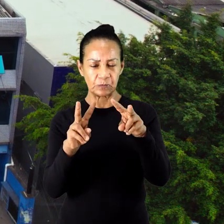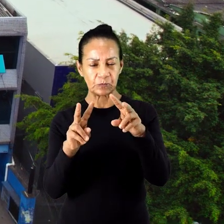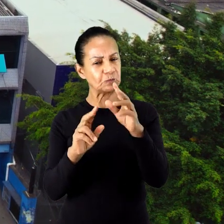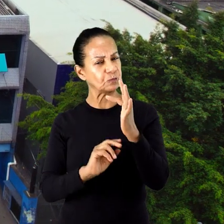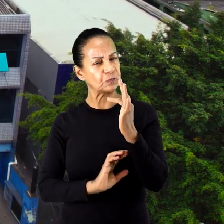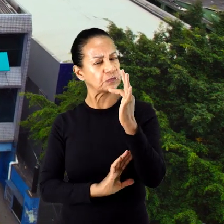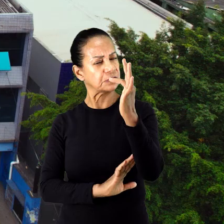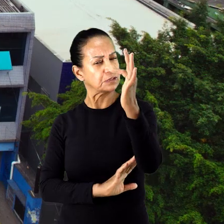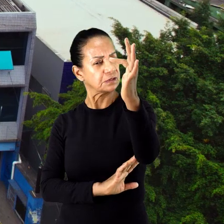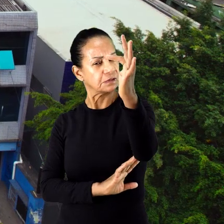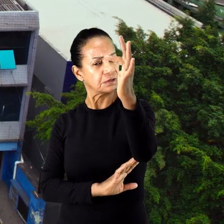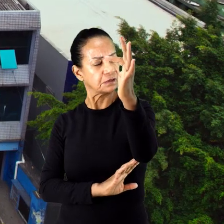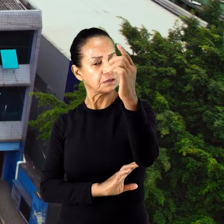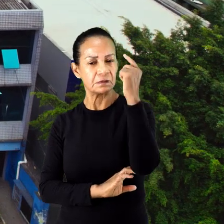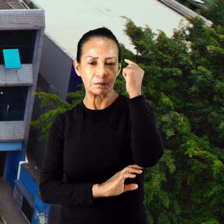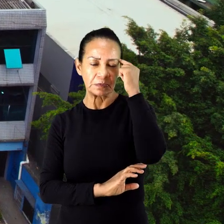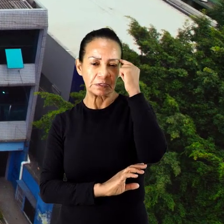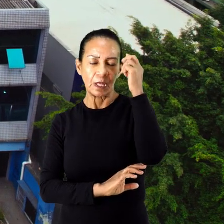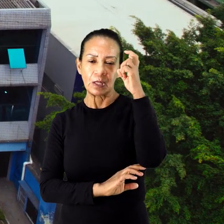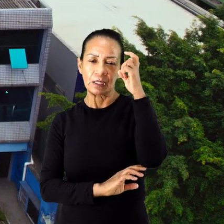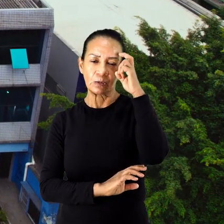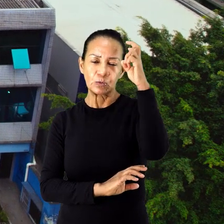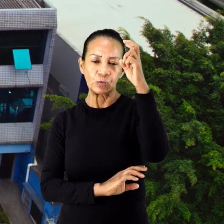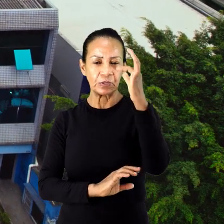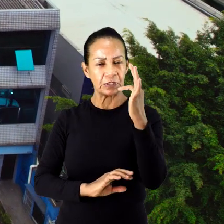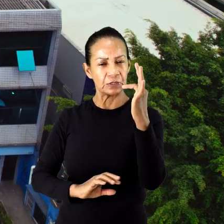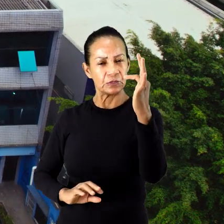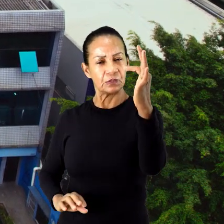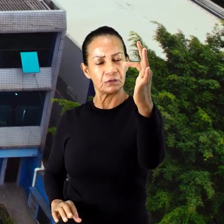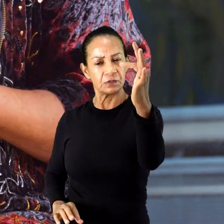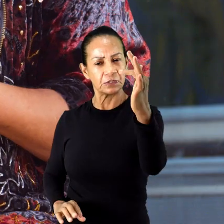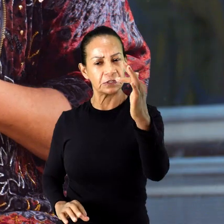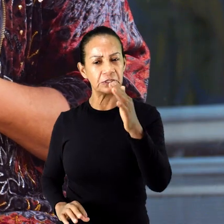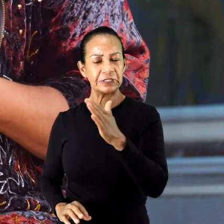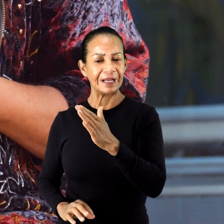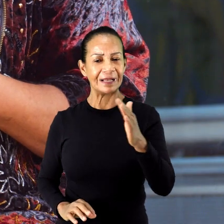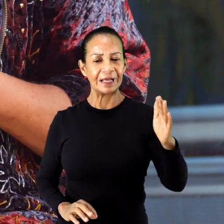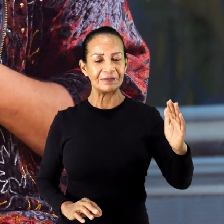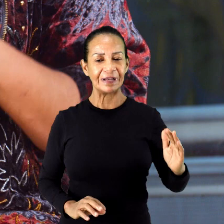olhar exatamente para esse futuro, assim, né? Pensar nessa cultura a longo prazo. E estar